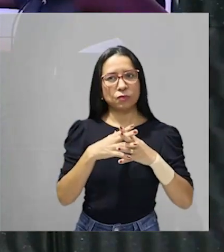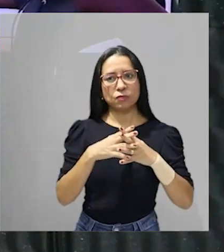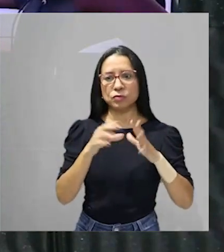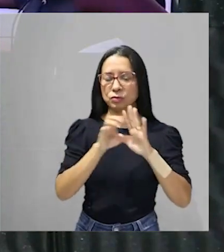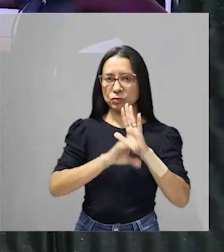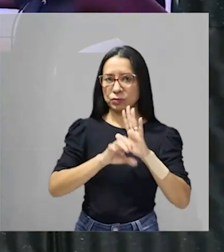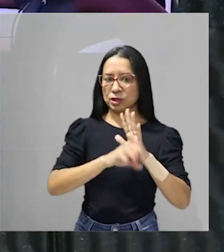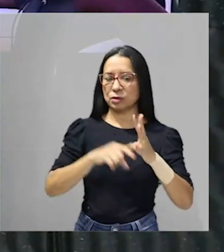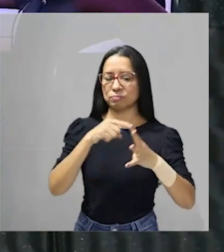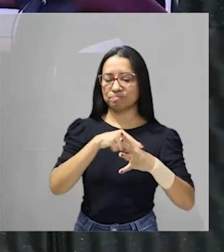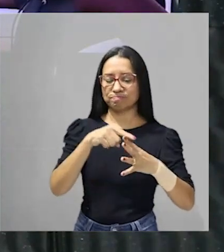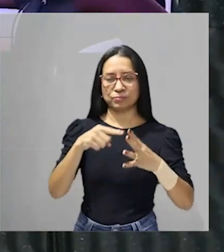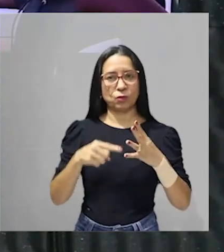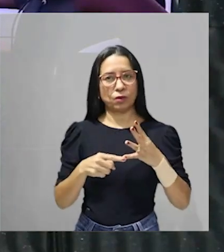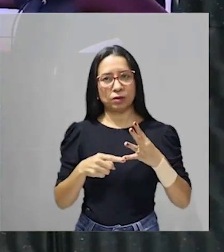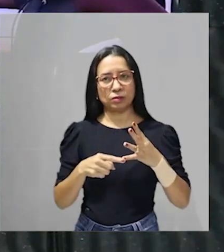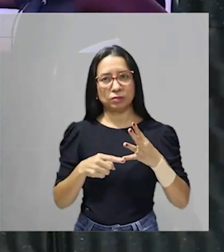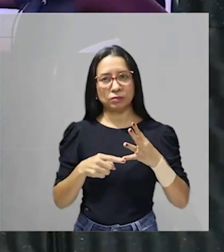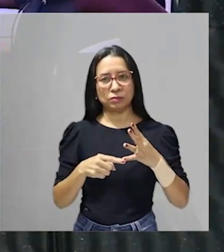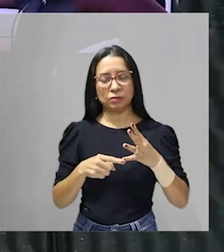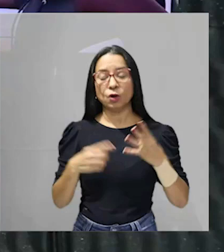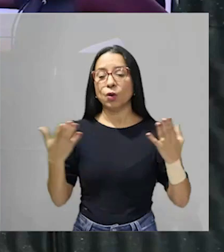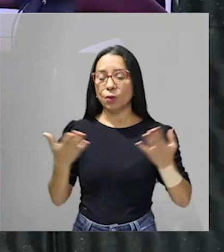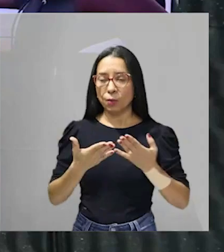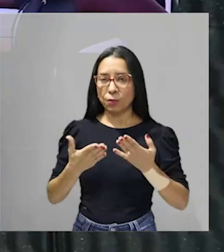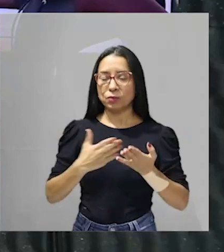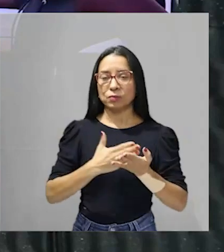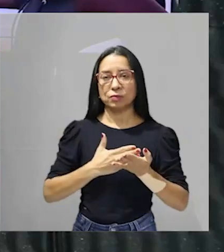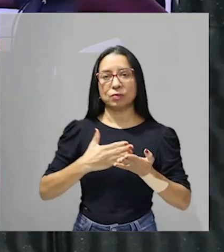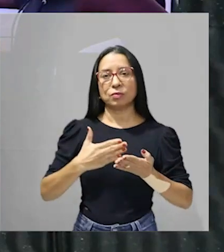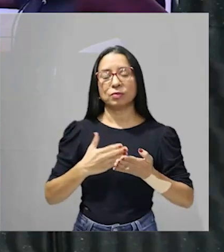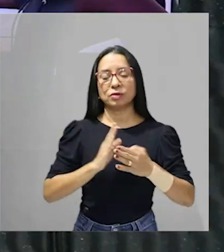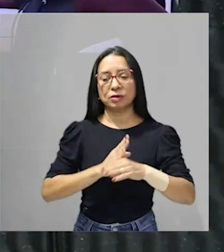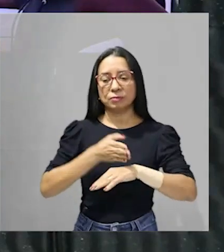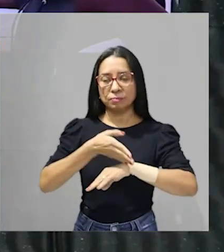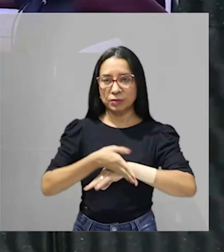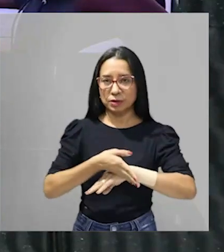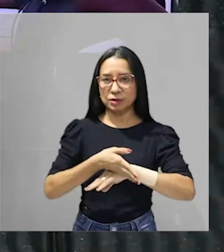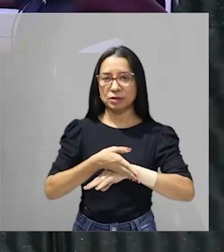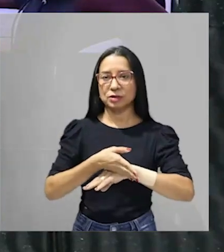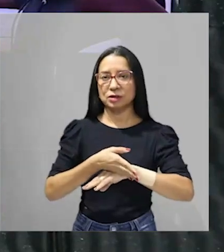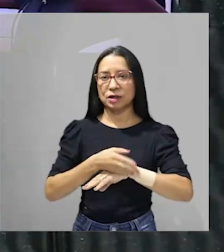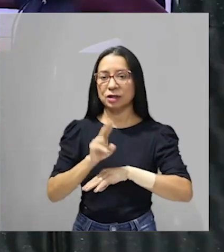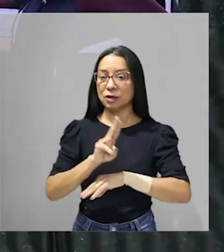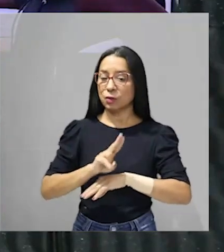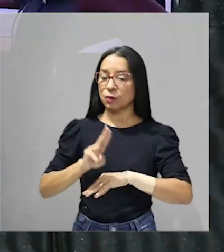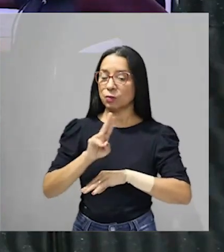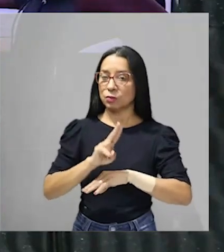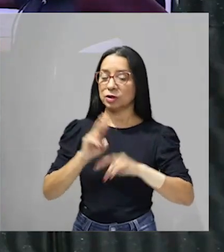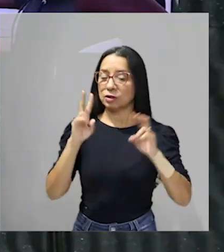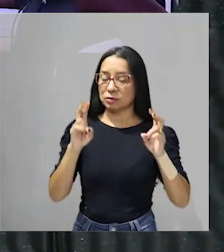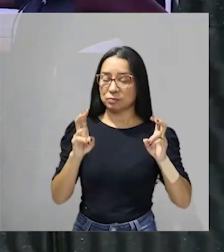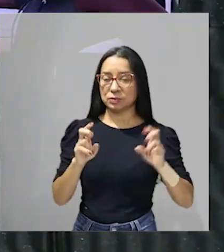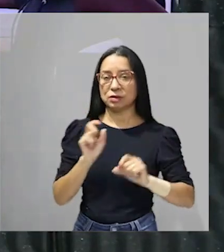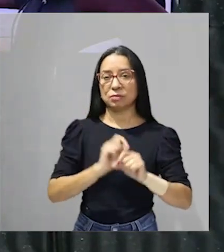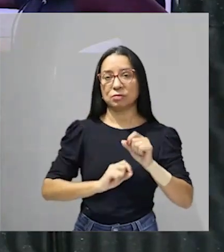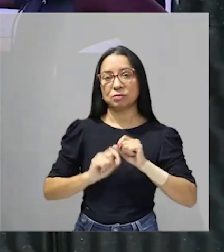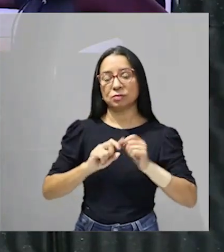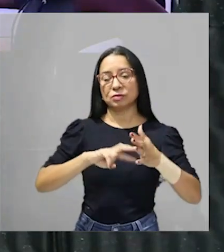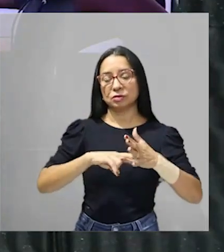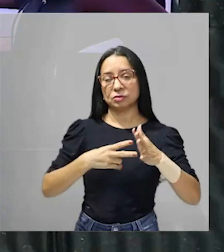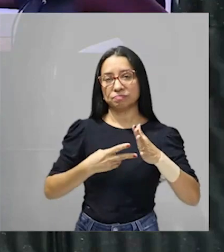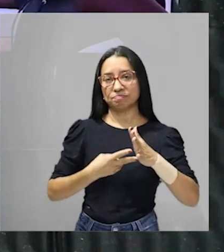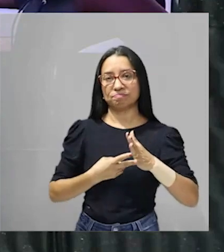diferenciar para vocês e hoje nós iremos começar a entrar dentro daquelas unidades temáticas que eu falei que a educação